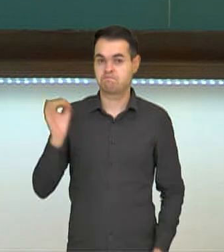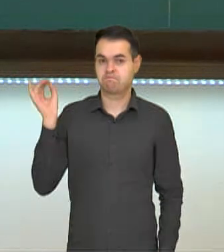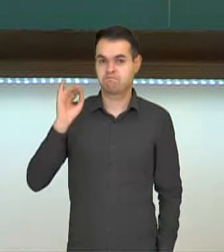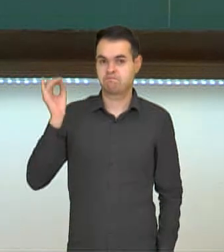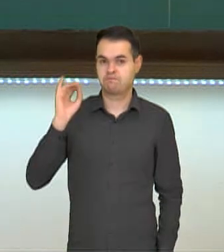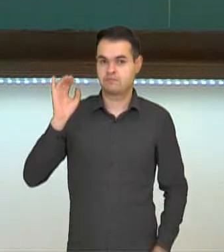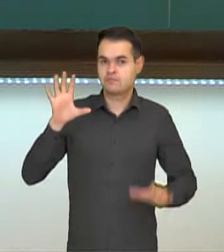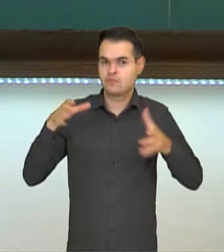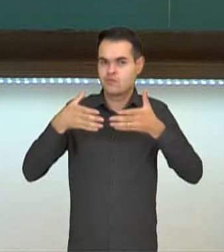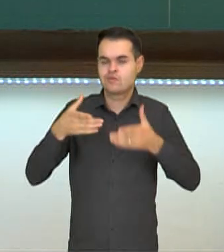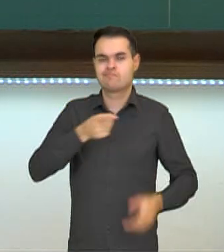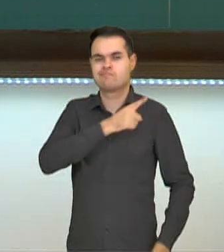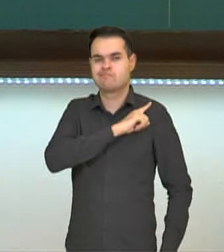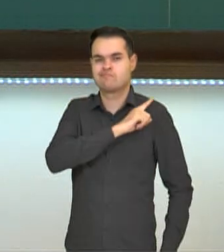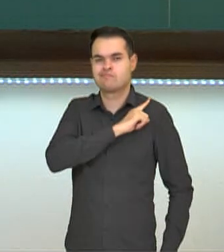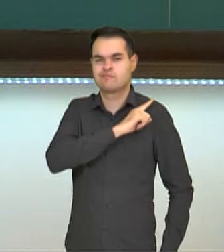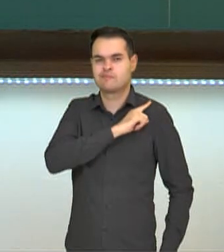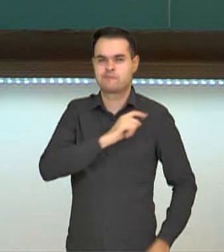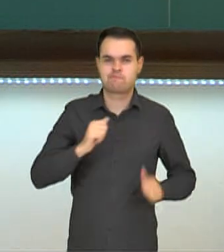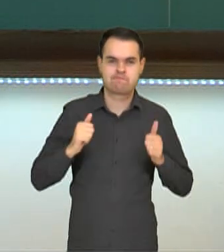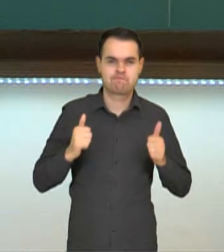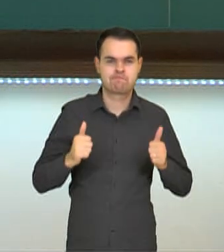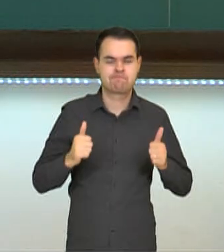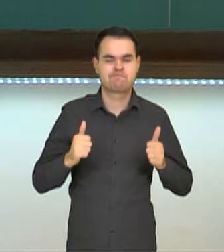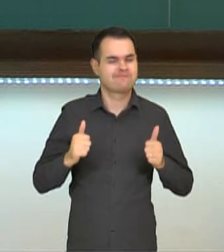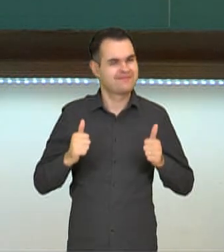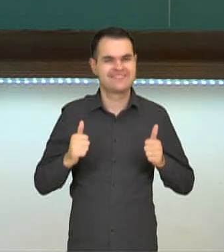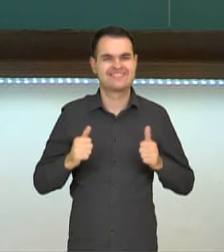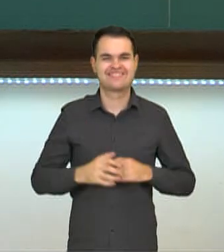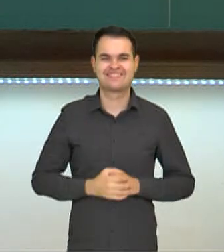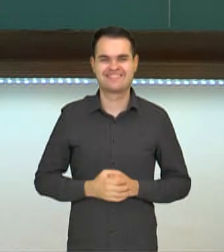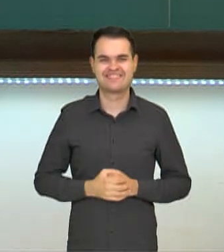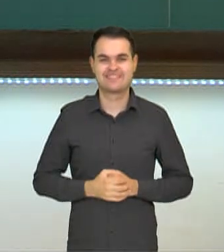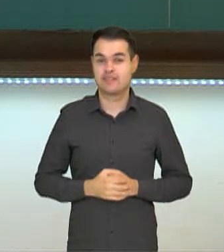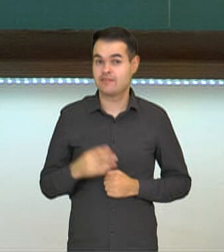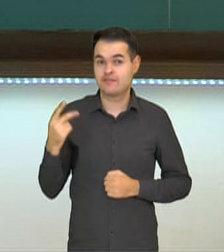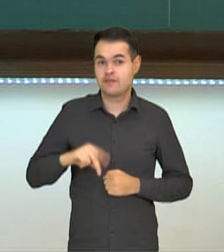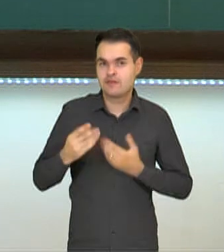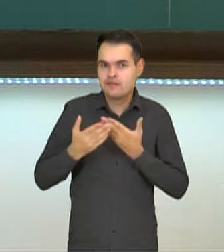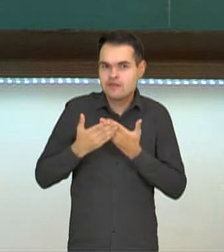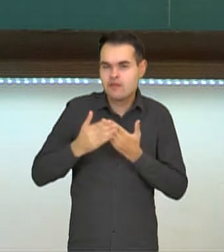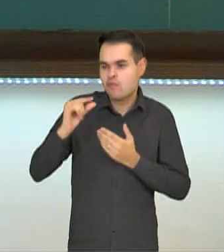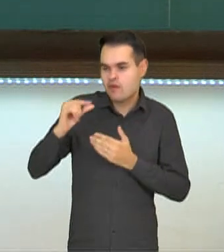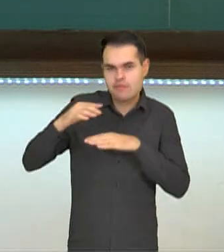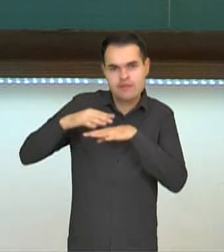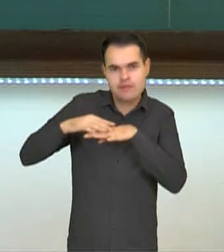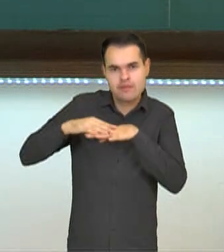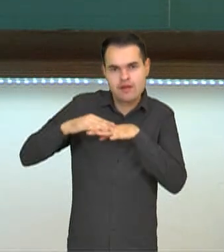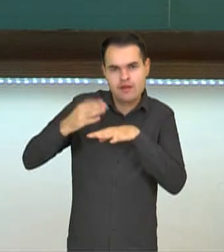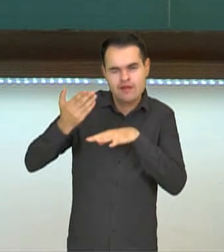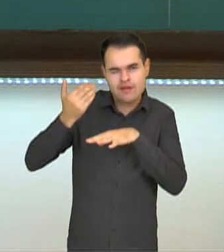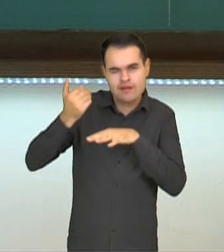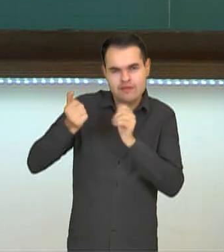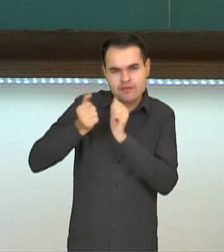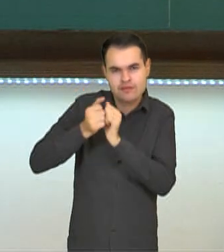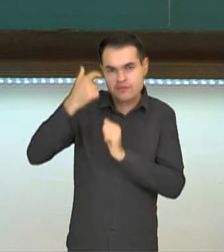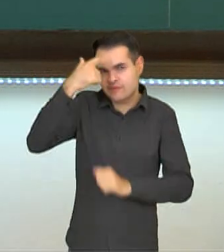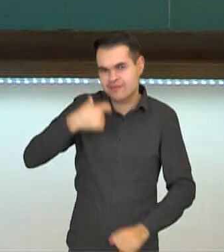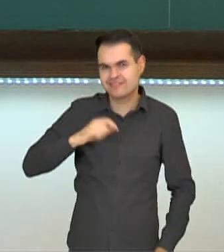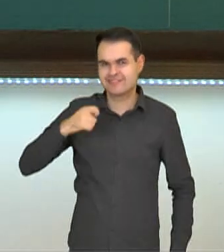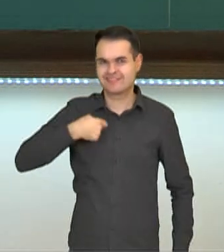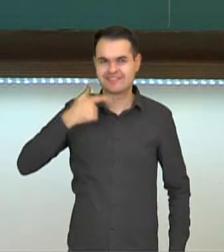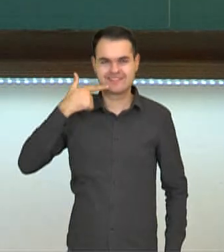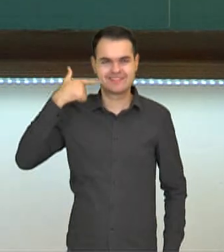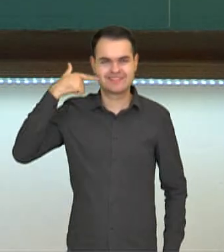Olá, galerinha da primeira série aí do ensino médio. Tudo bem com vocês? Vamos lá estudar um pouquinho de matemática aqui com a professora Neumar